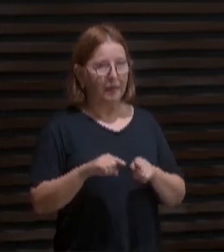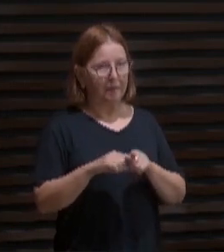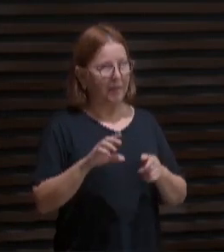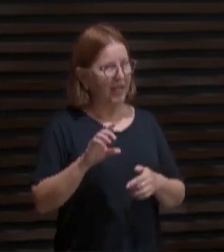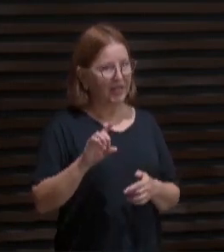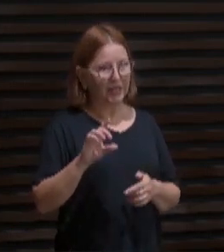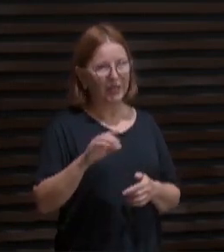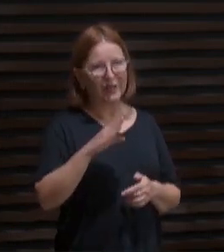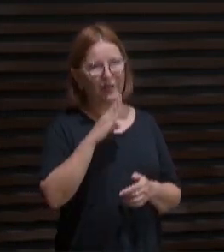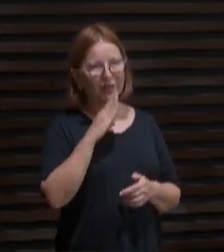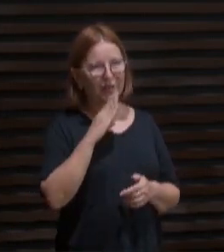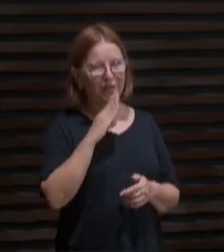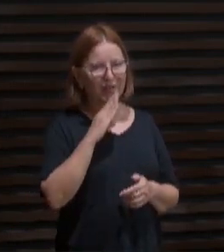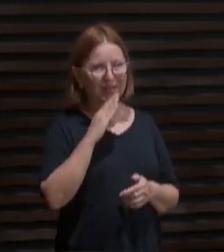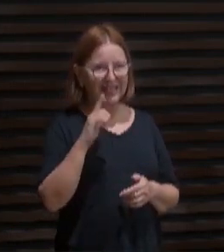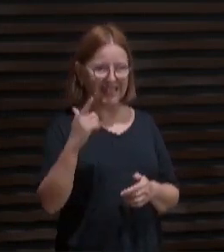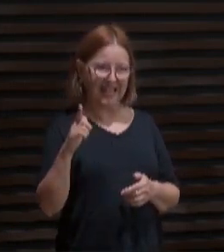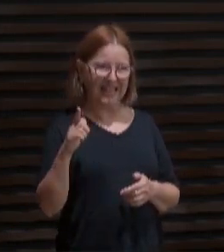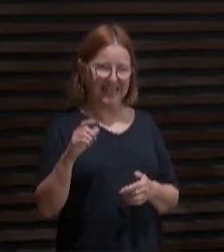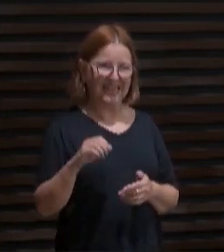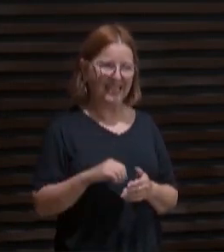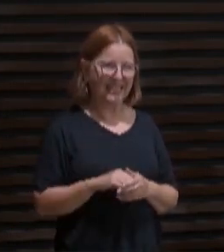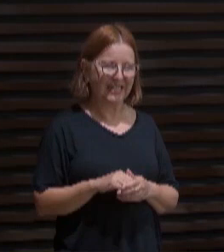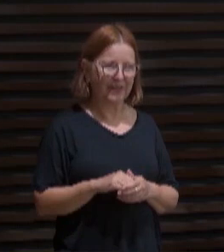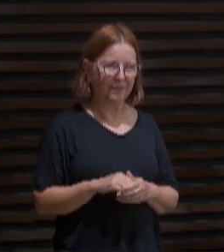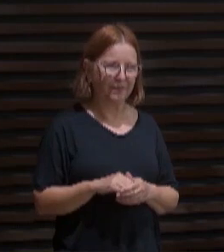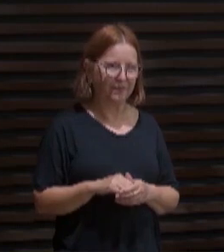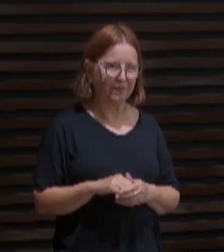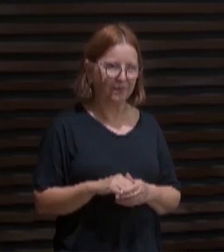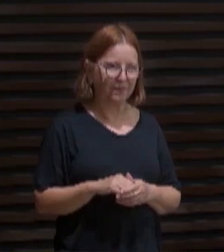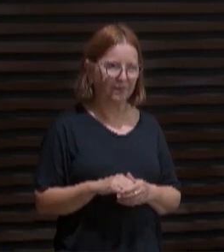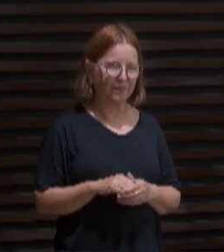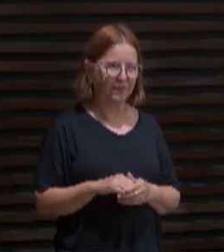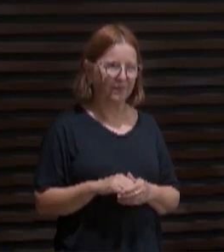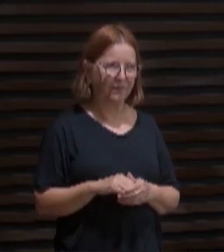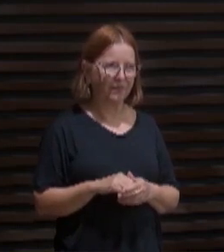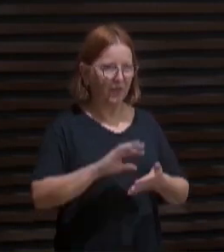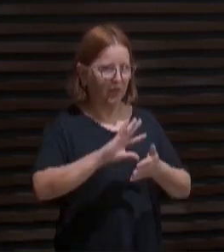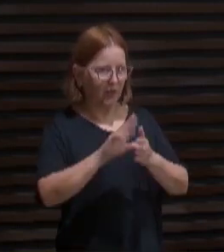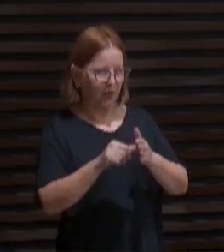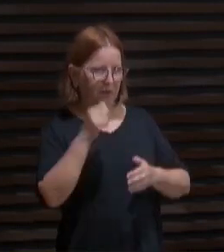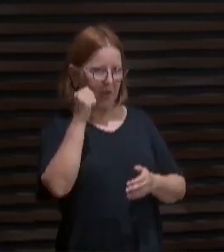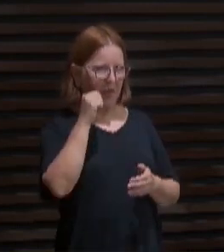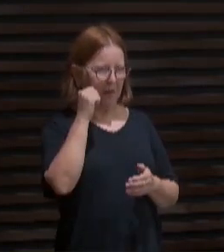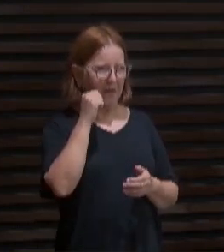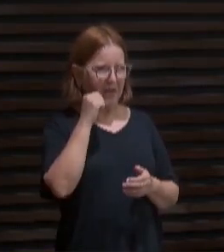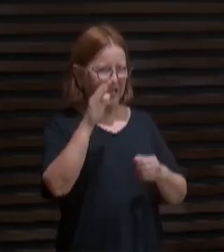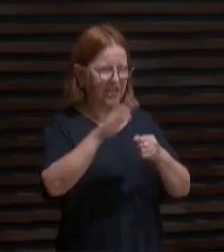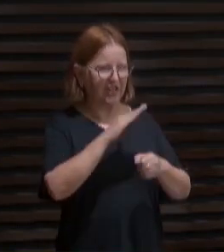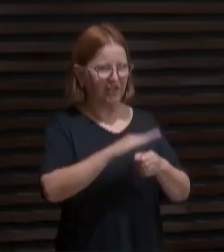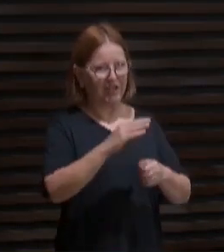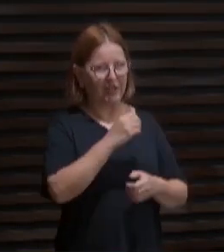mata. E cativam mulherzinhas sobrecarregadas de